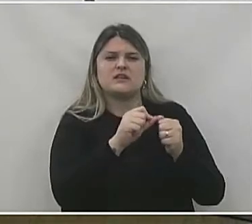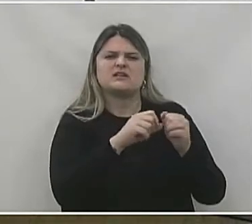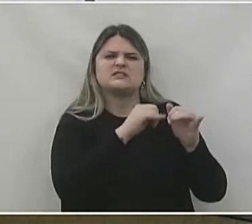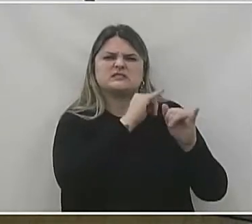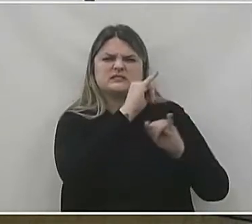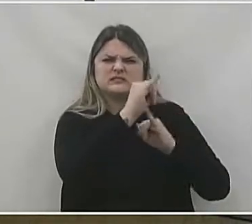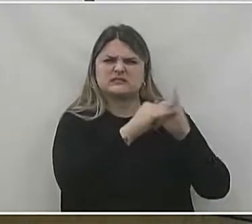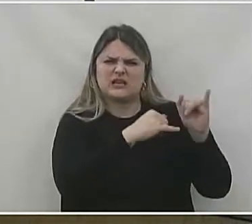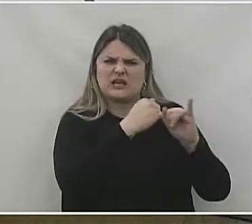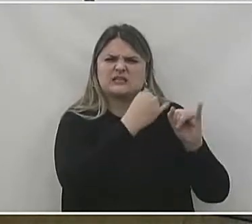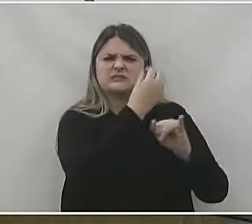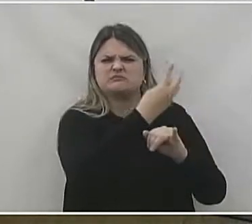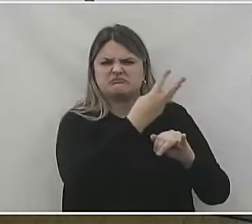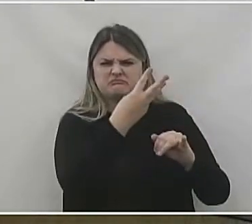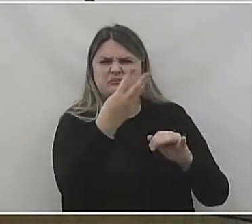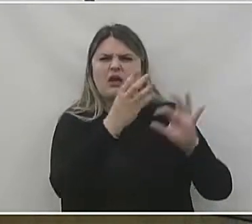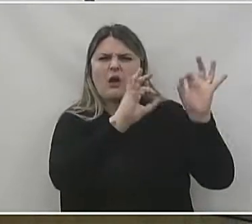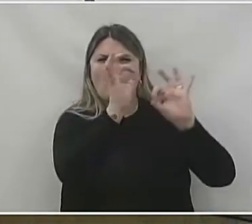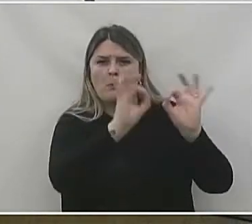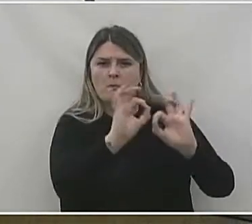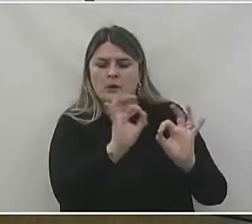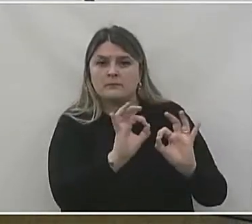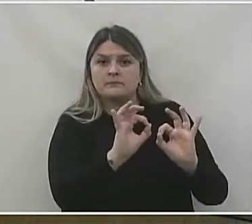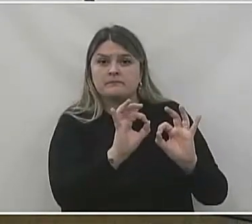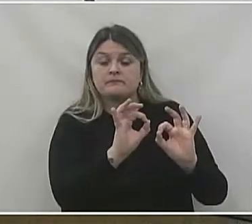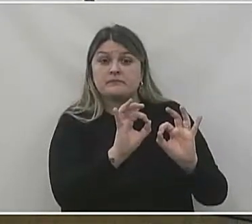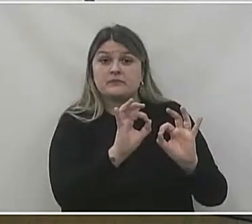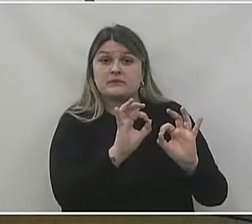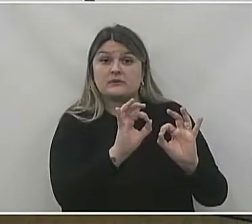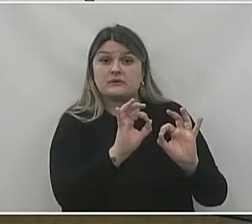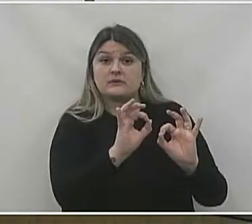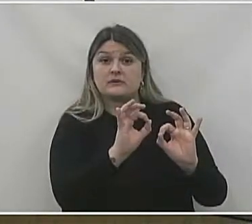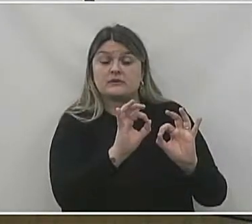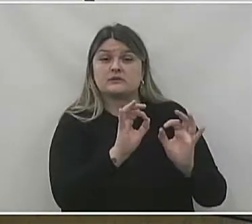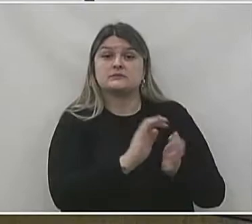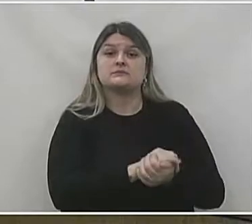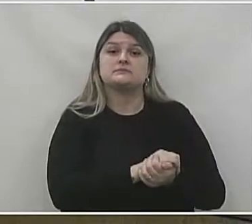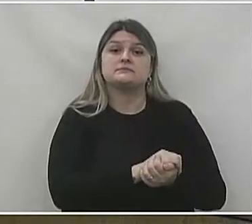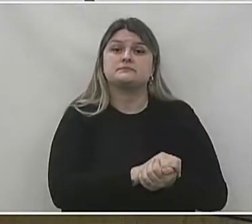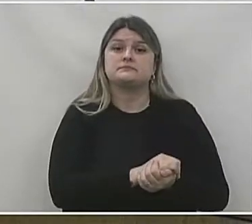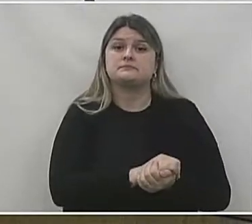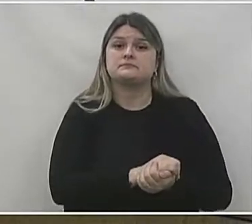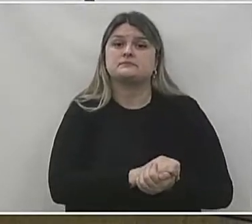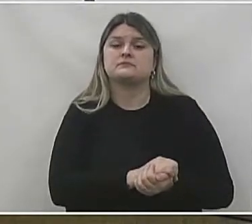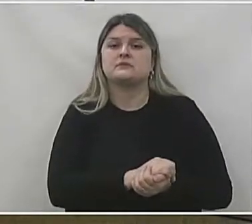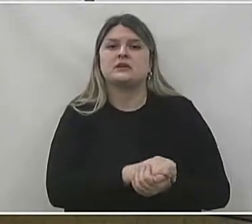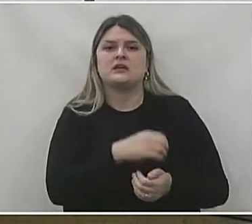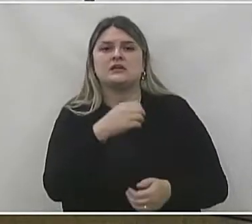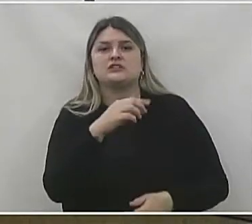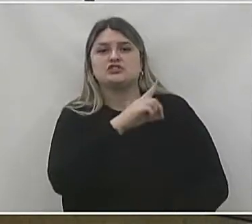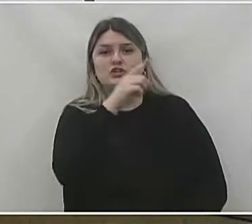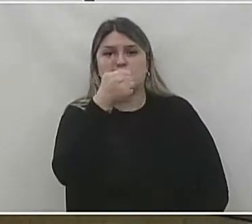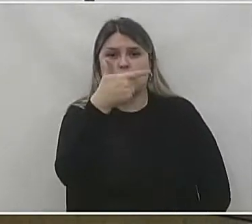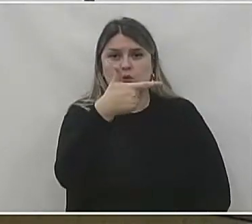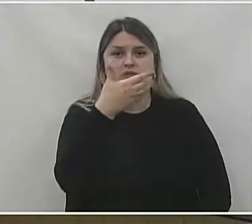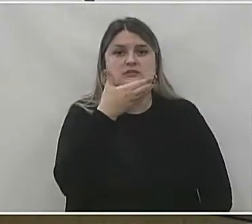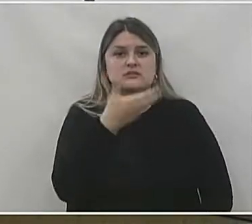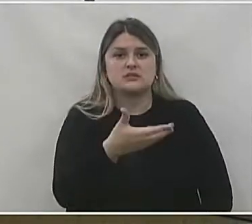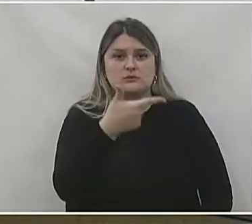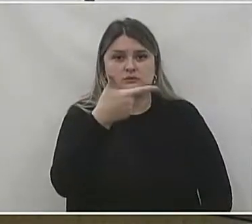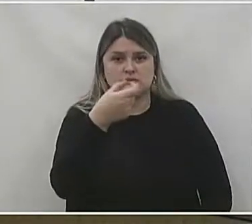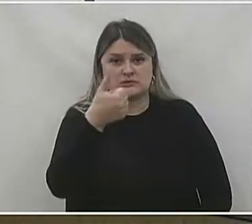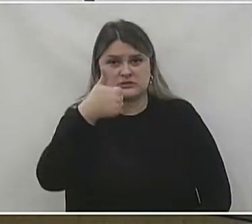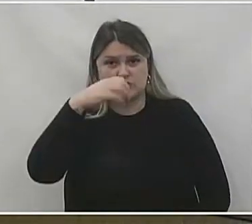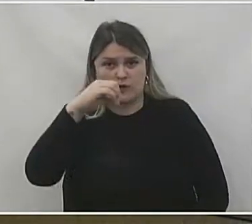de readequação tal é um 12 é de 12 de 2019